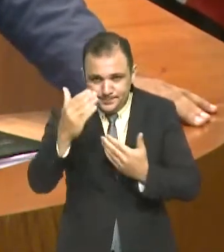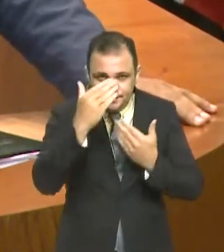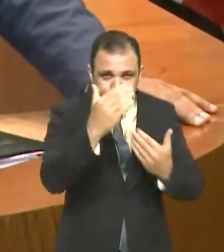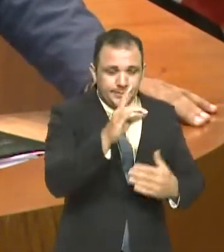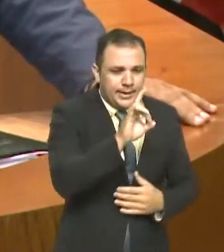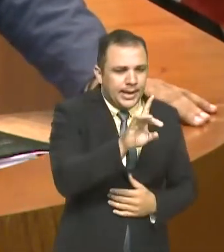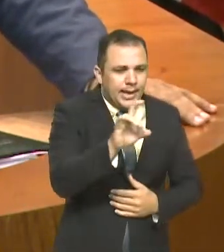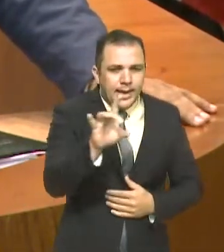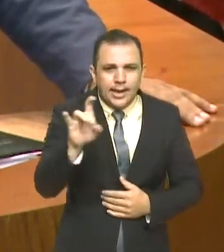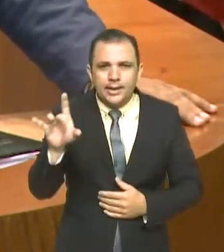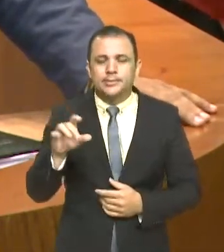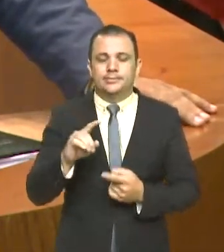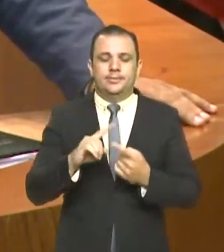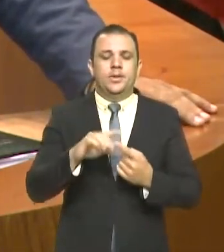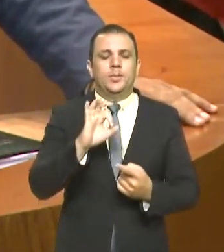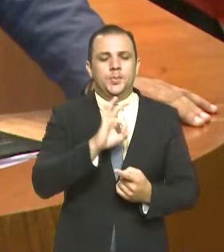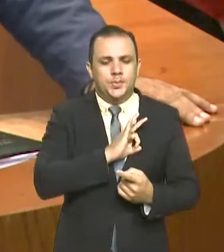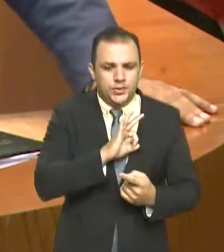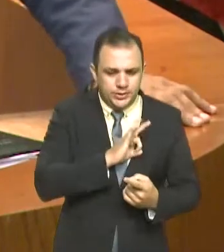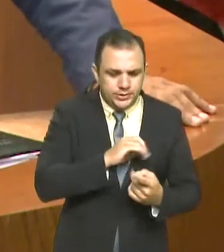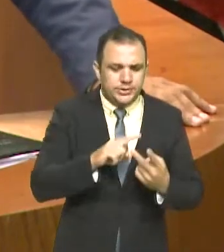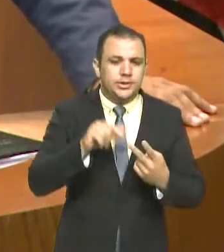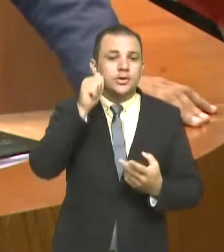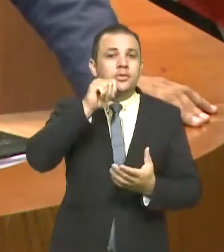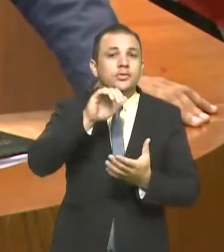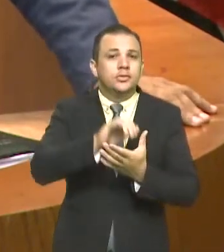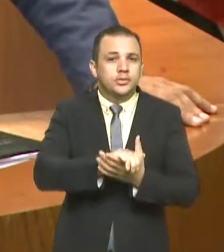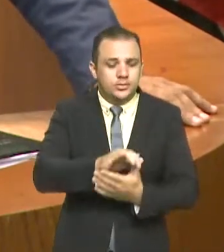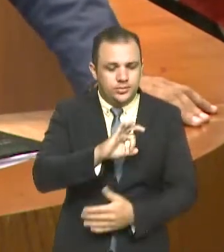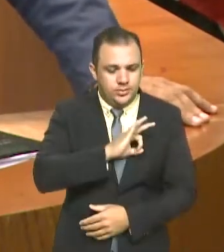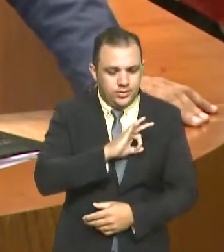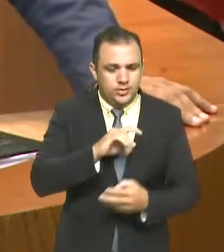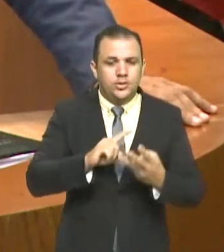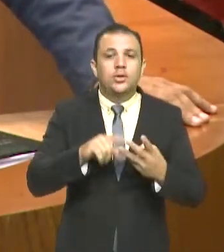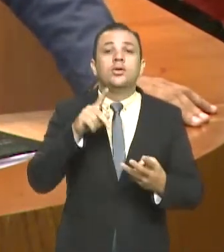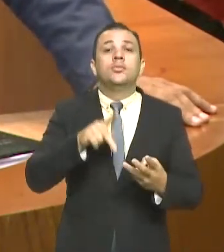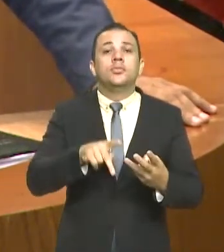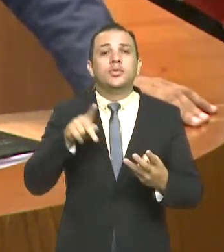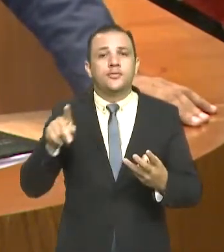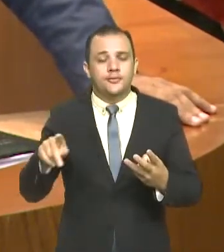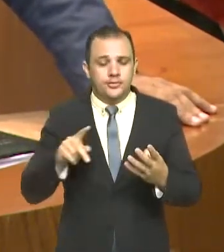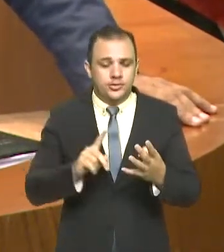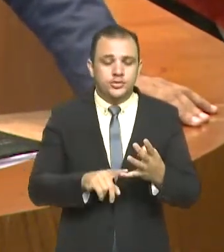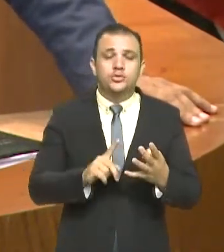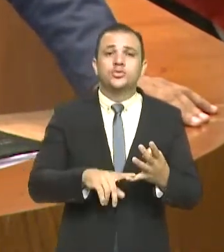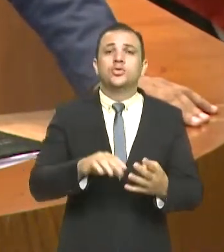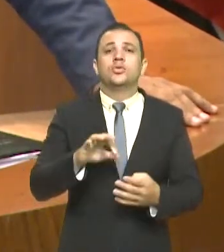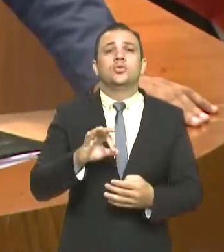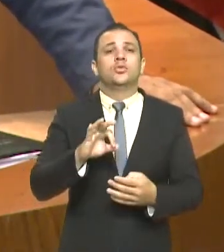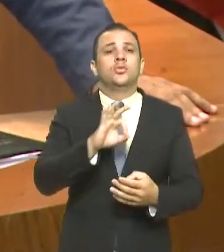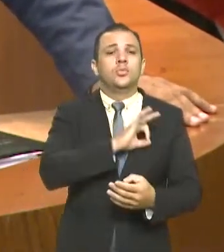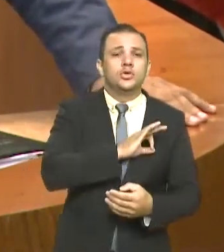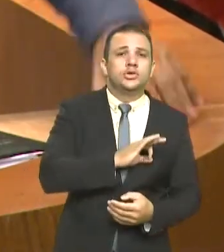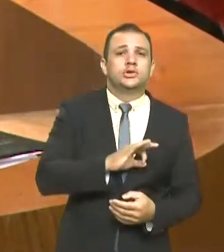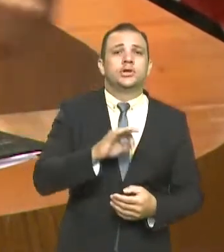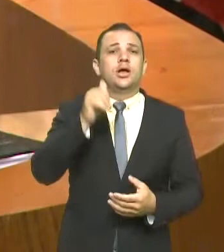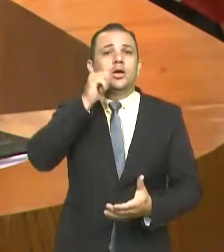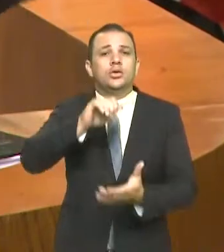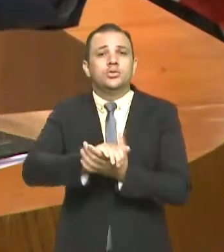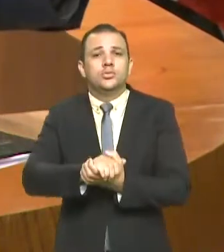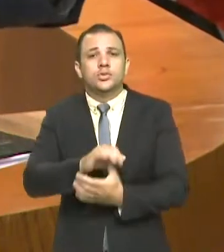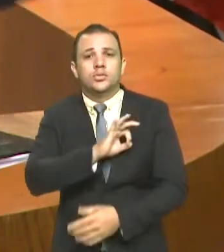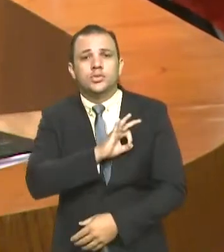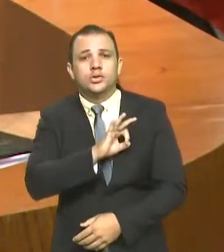cada policial, cada esposa de policial, a cada professor, a cada policial, esposa de policial,